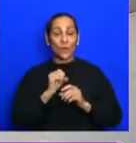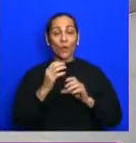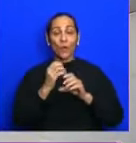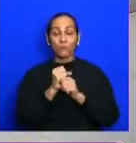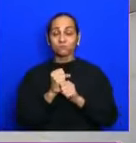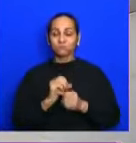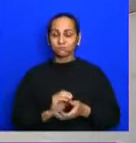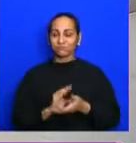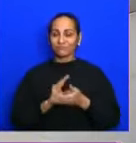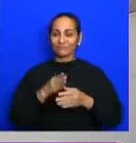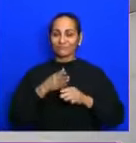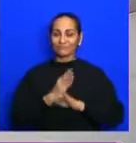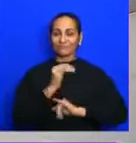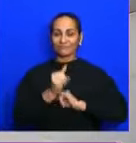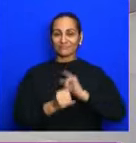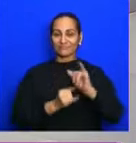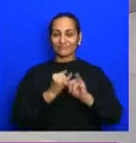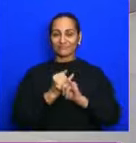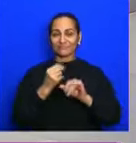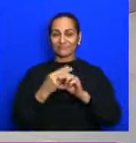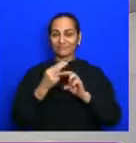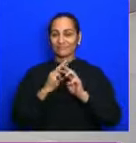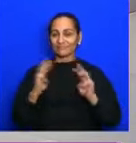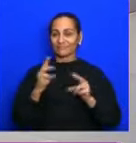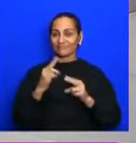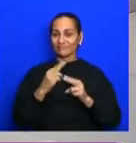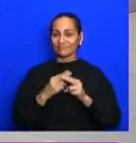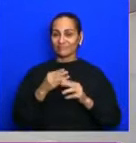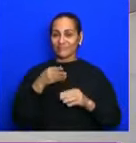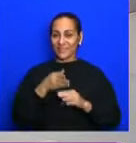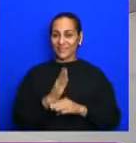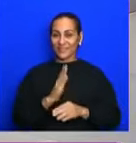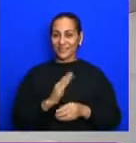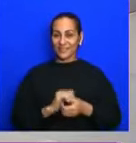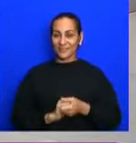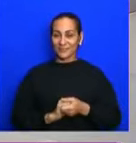prêmio está acumulado acessando loterias.caixa.gov.br.